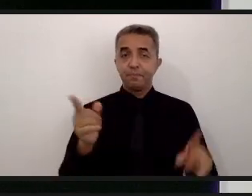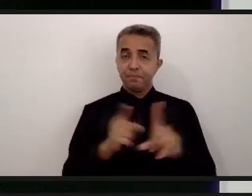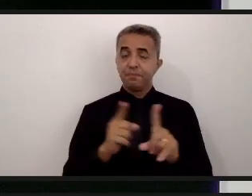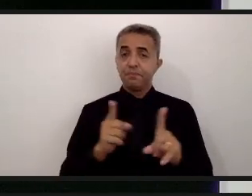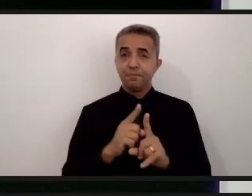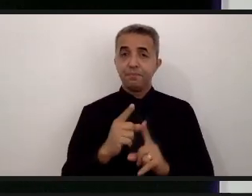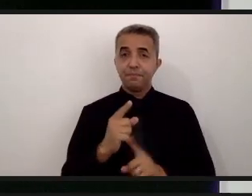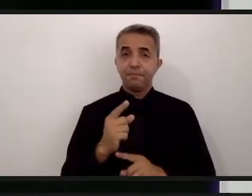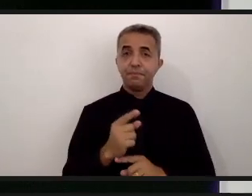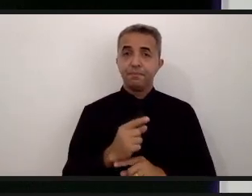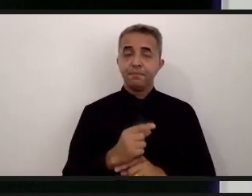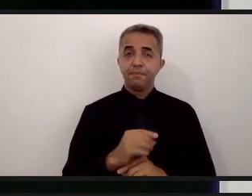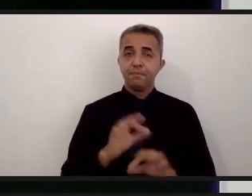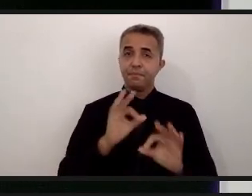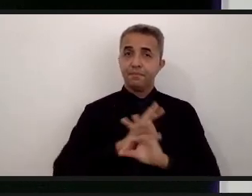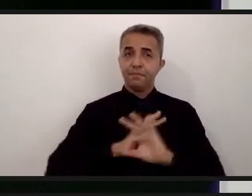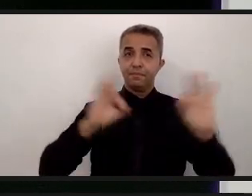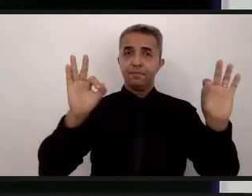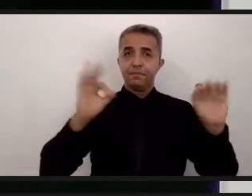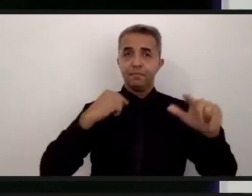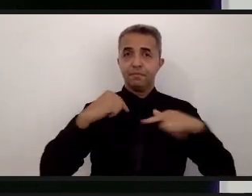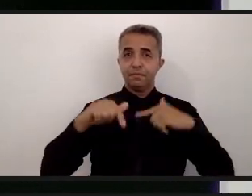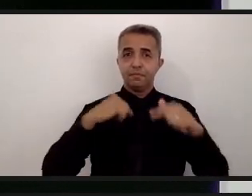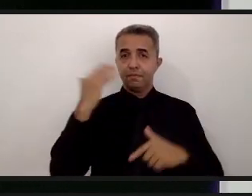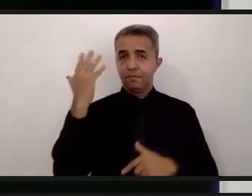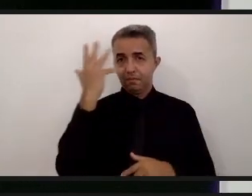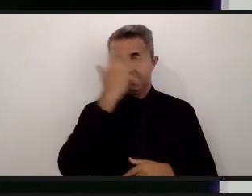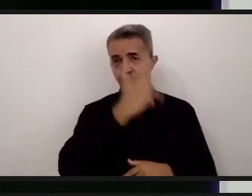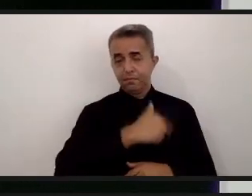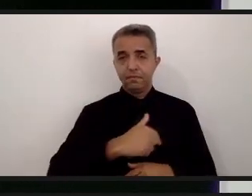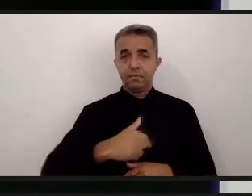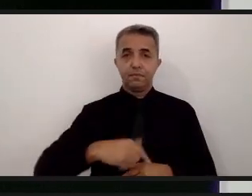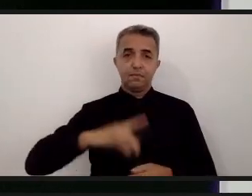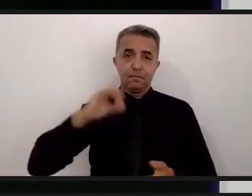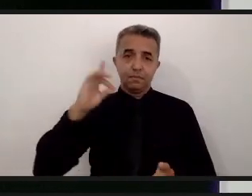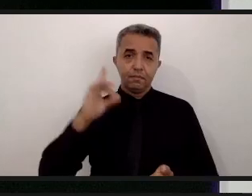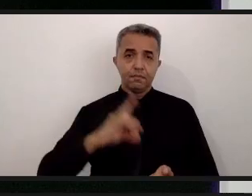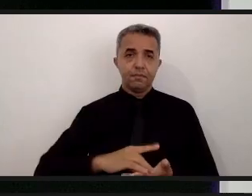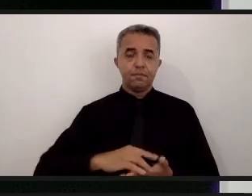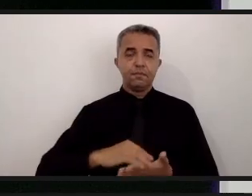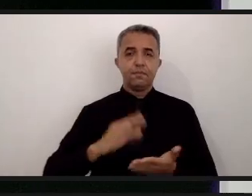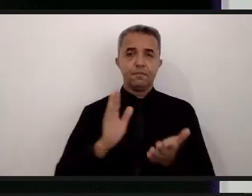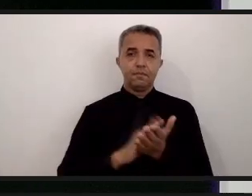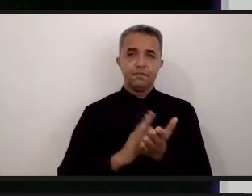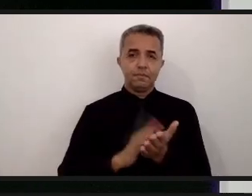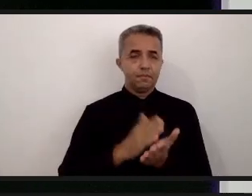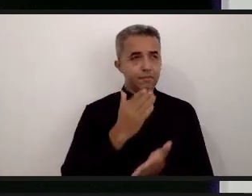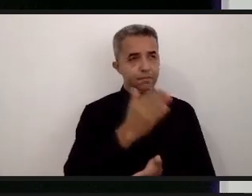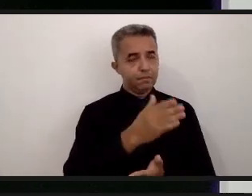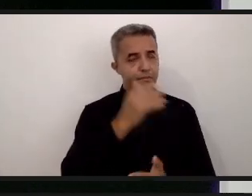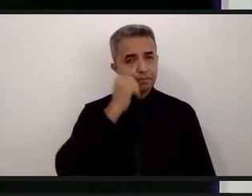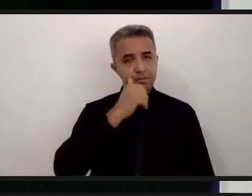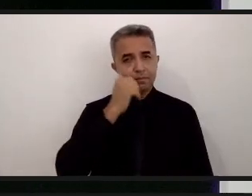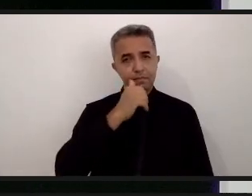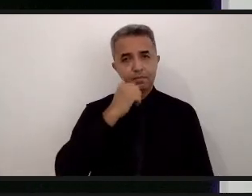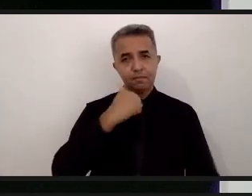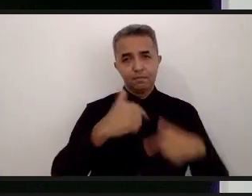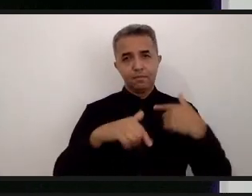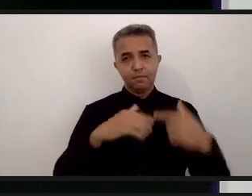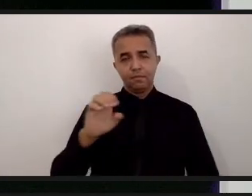se tem um trabalho bonito, quando se é sincera. Parabéns pelo trabalho da Edna, parabéns pelo